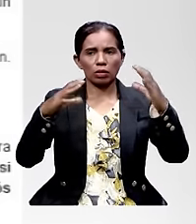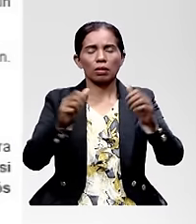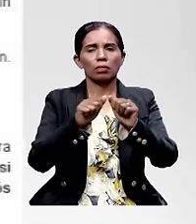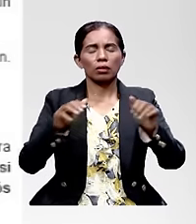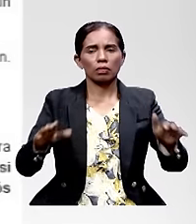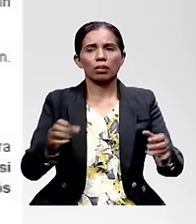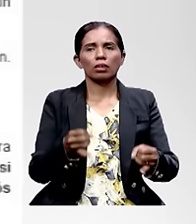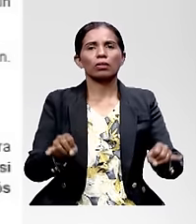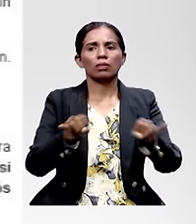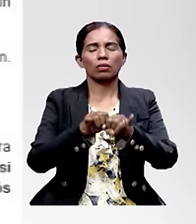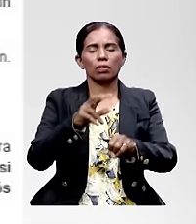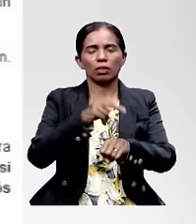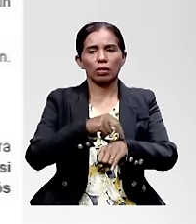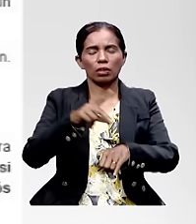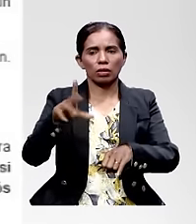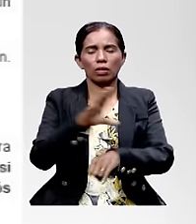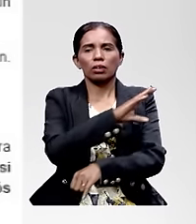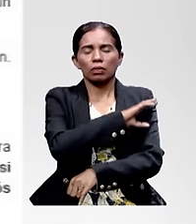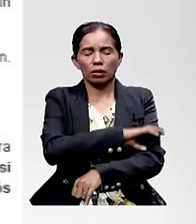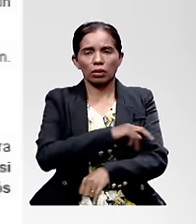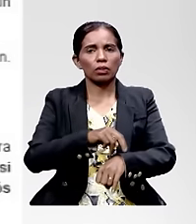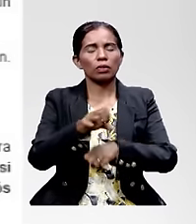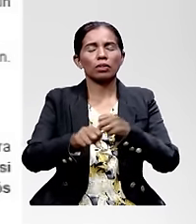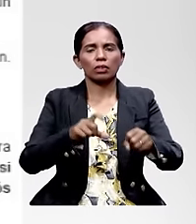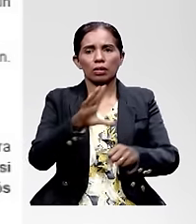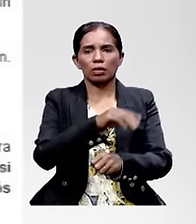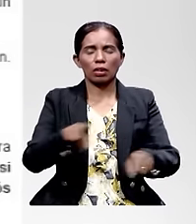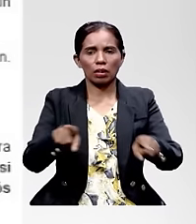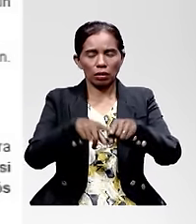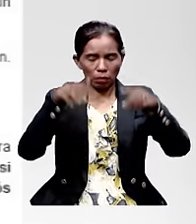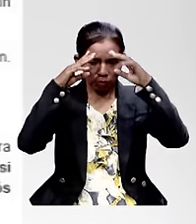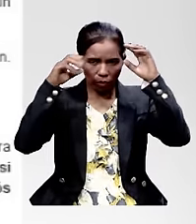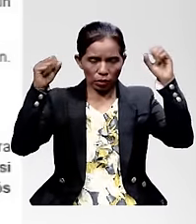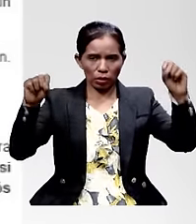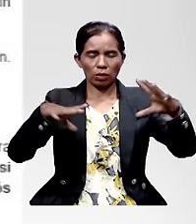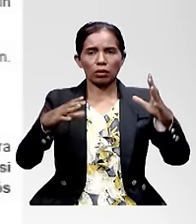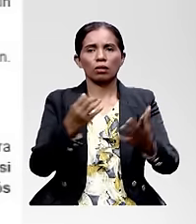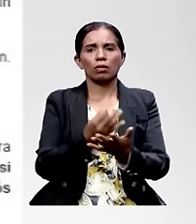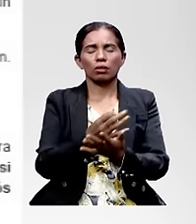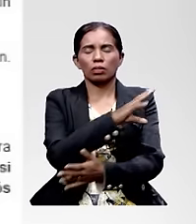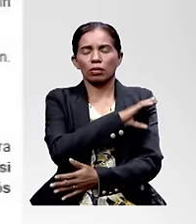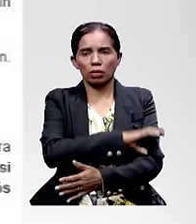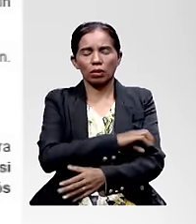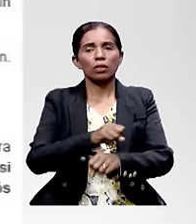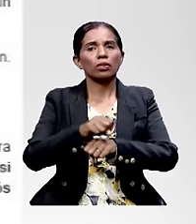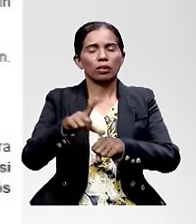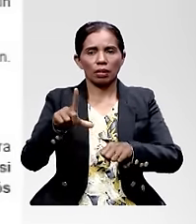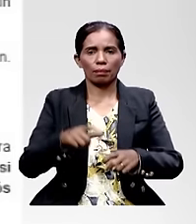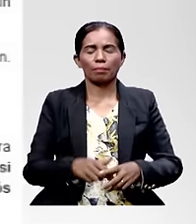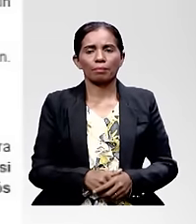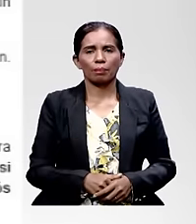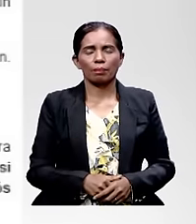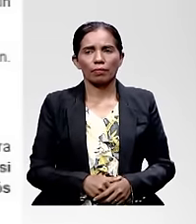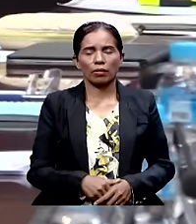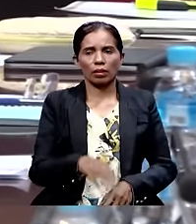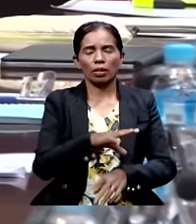no Instituto Nacional de Segurança Social. Nebe Hanessan Mos, Presidente Conselho Fundo Reserva Segurança Social. Além de ne